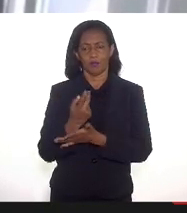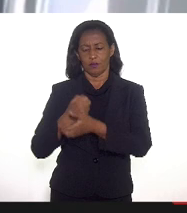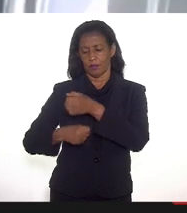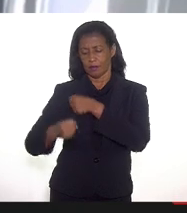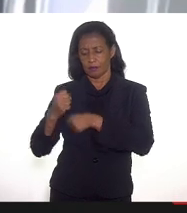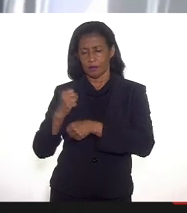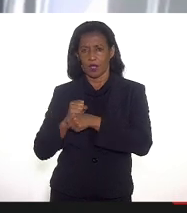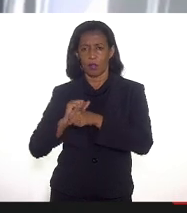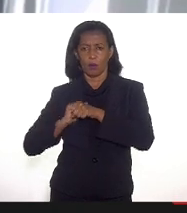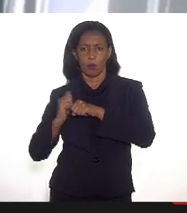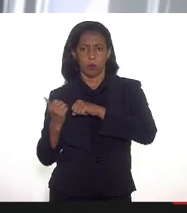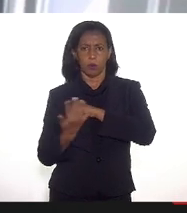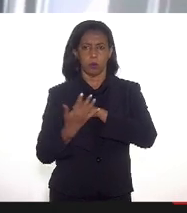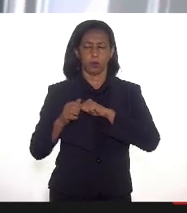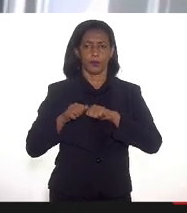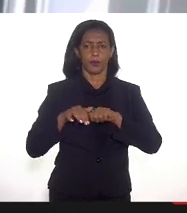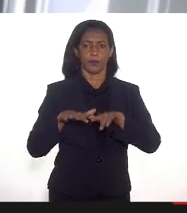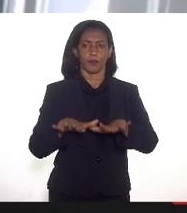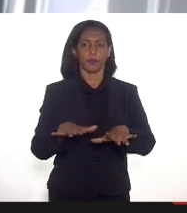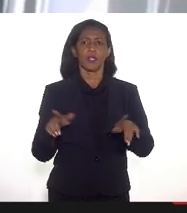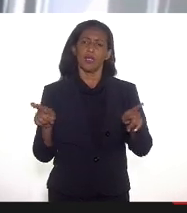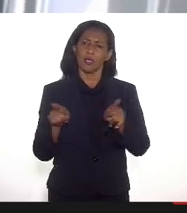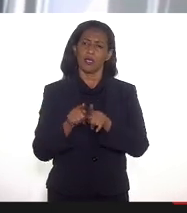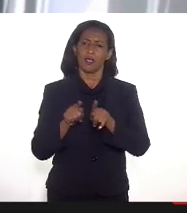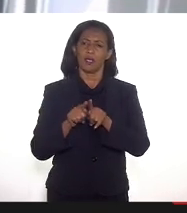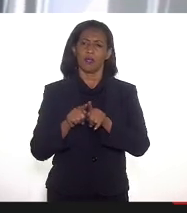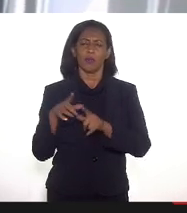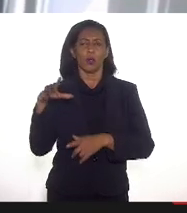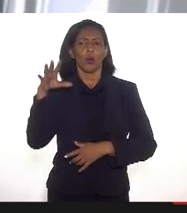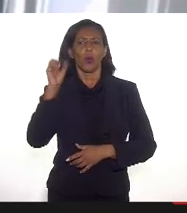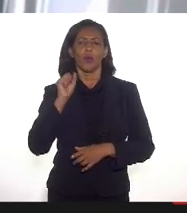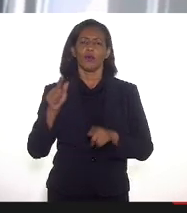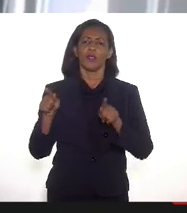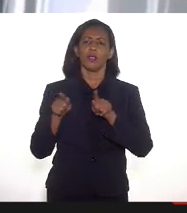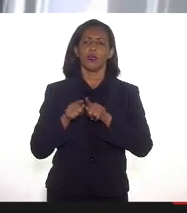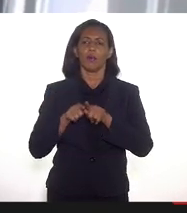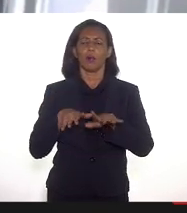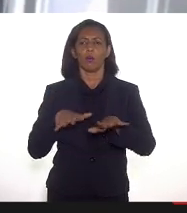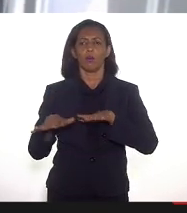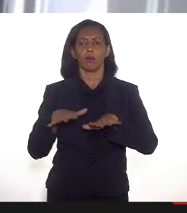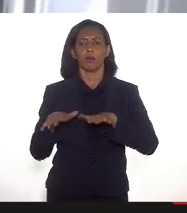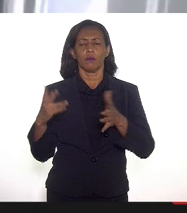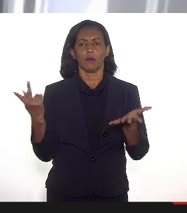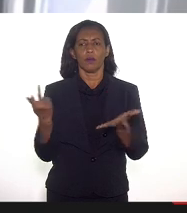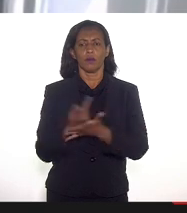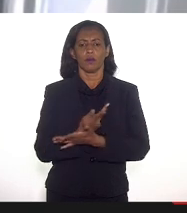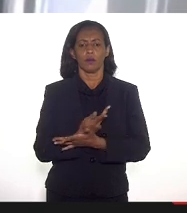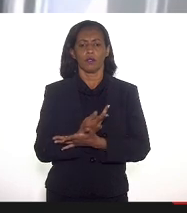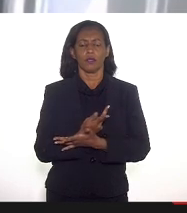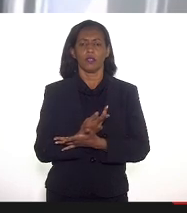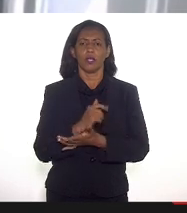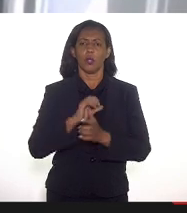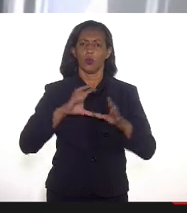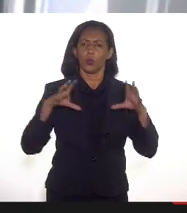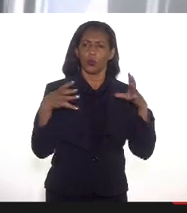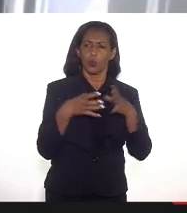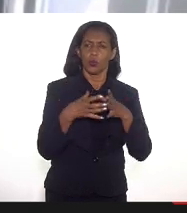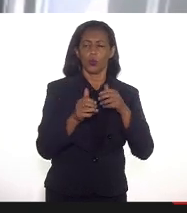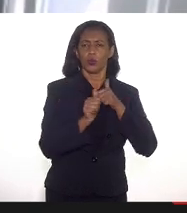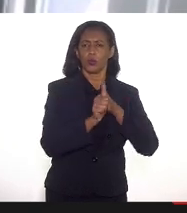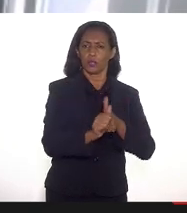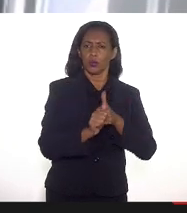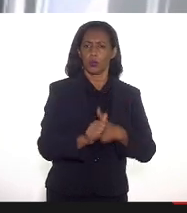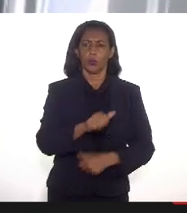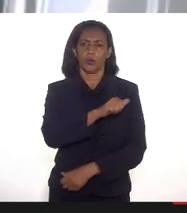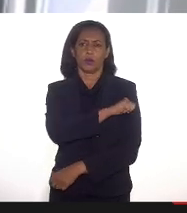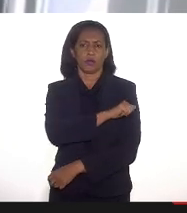contexto da pandemia, e ouvir da FAETEC, dos seus movimentos organizados, tanto docentes, servidores,